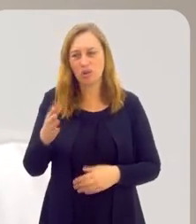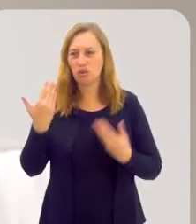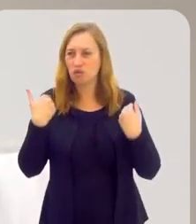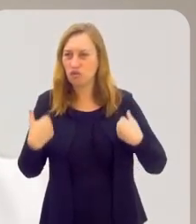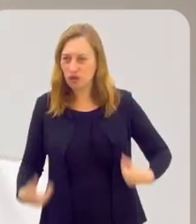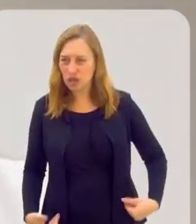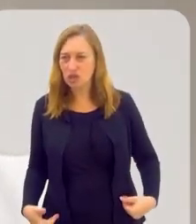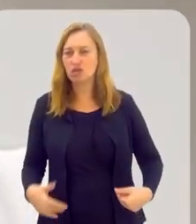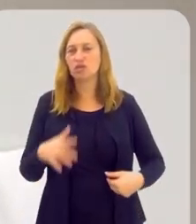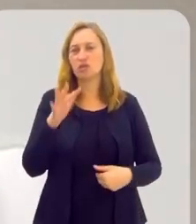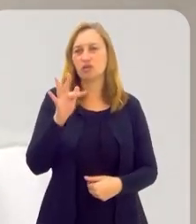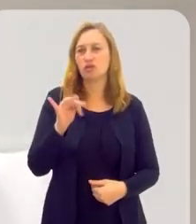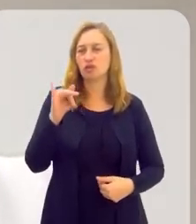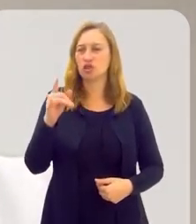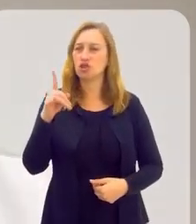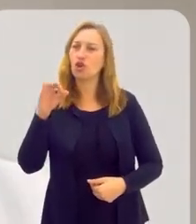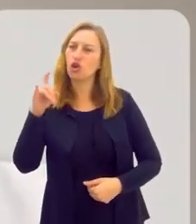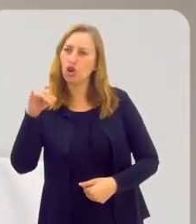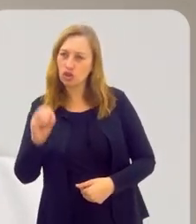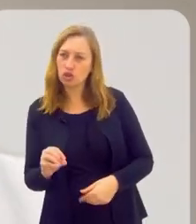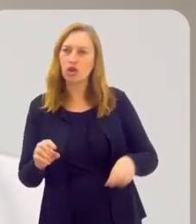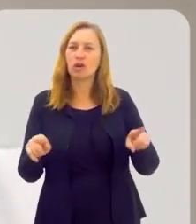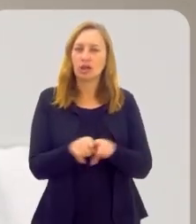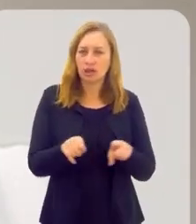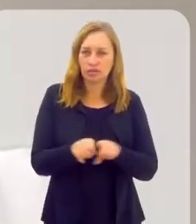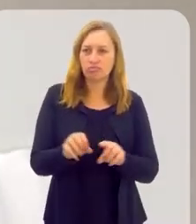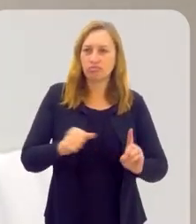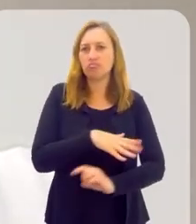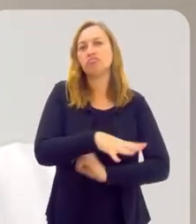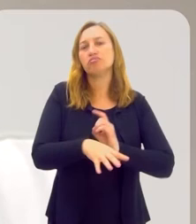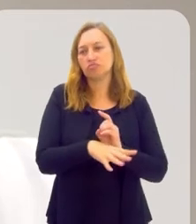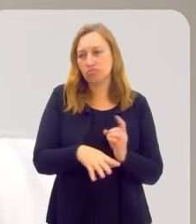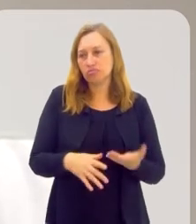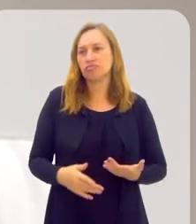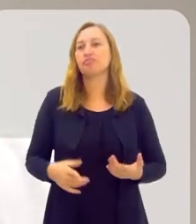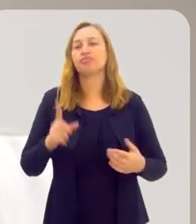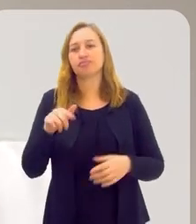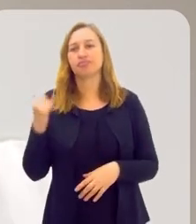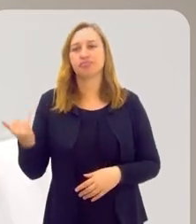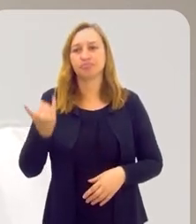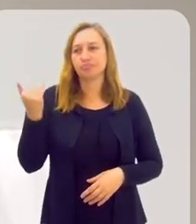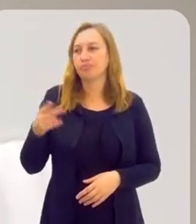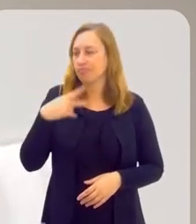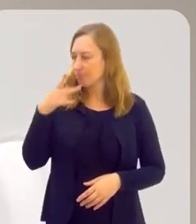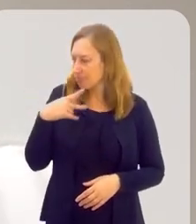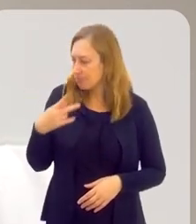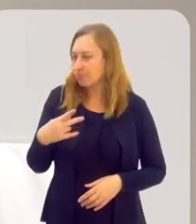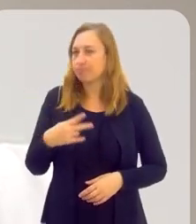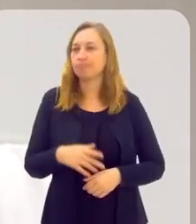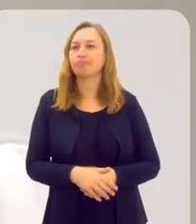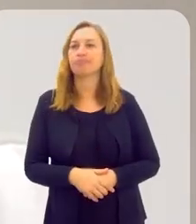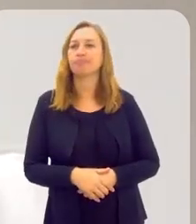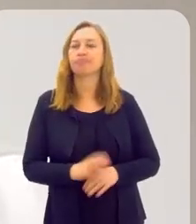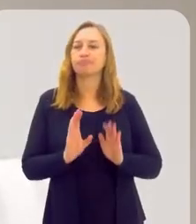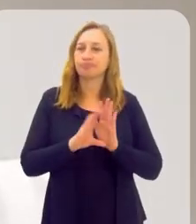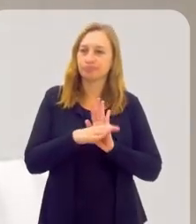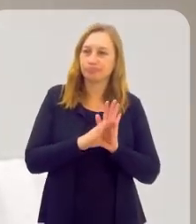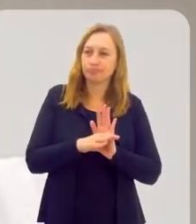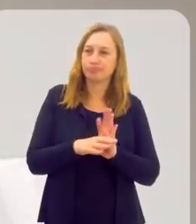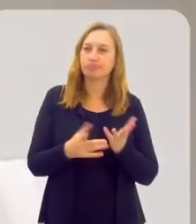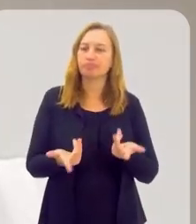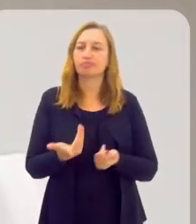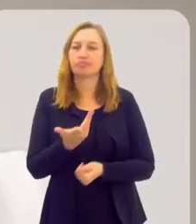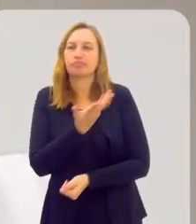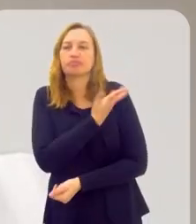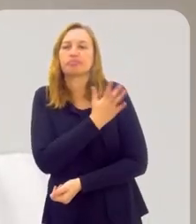vista físico, do ponto de vista fisiológico, mas também do ponto de vista social. E, portanto, como nós falámos há bocadinho na questão do preconceito, na